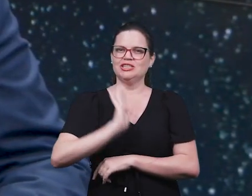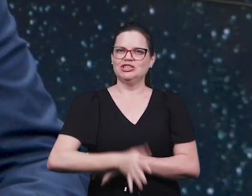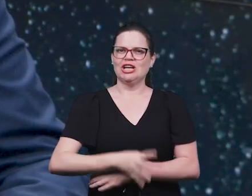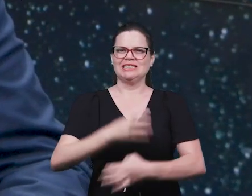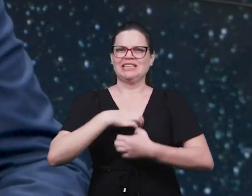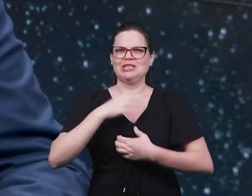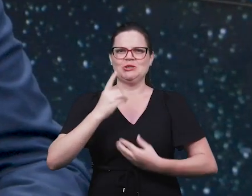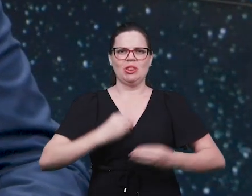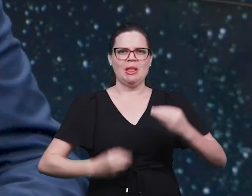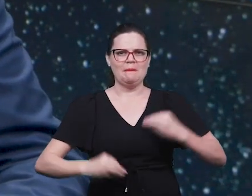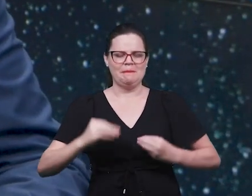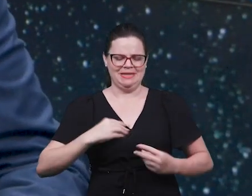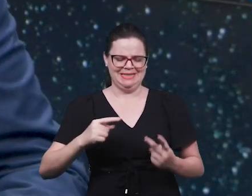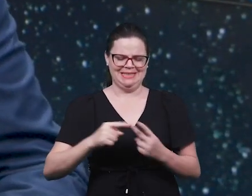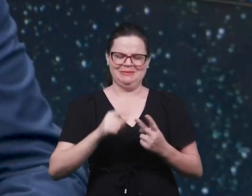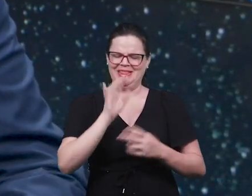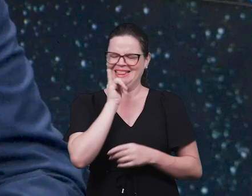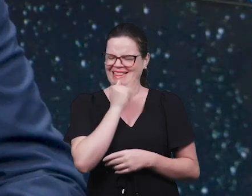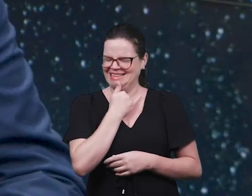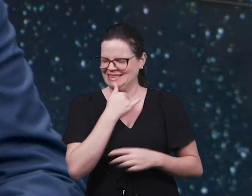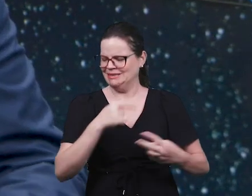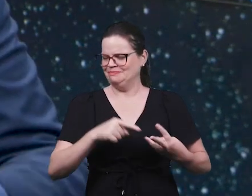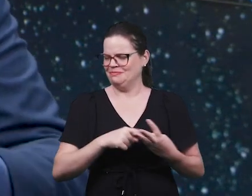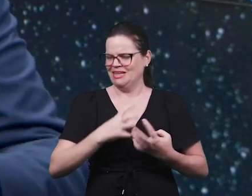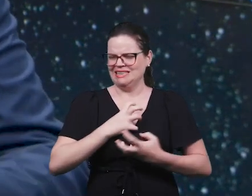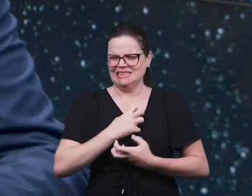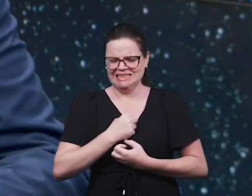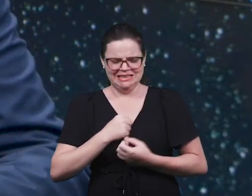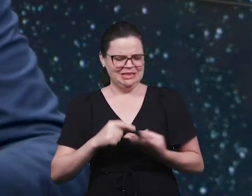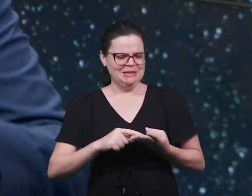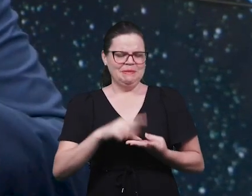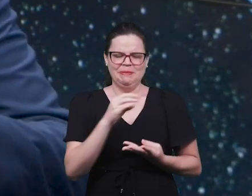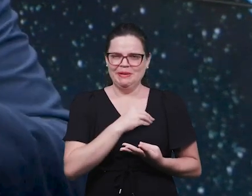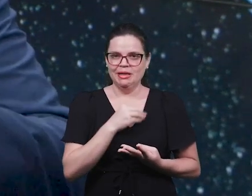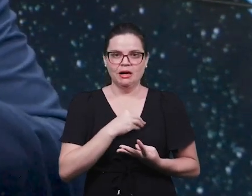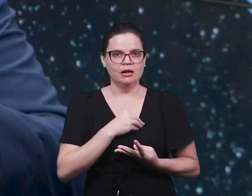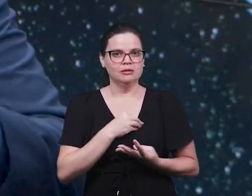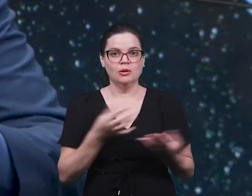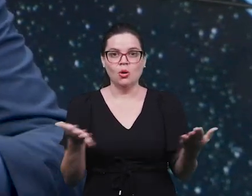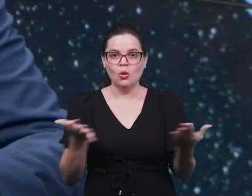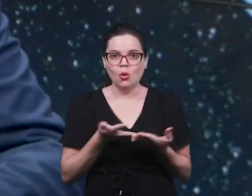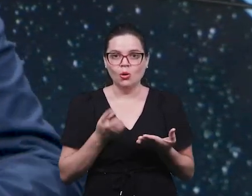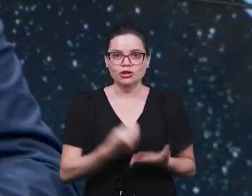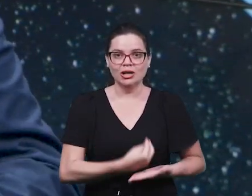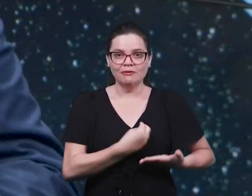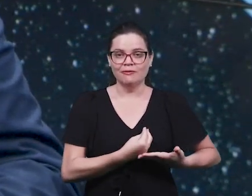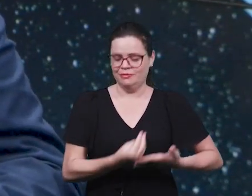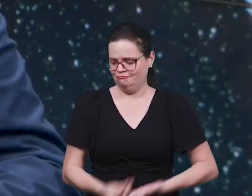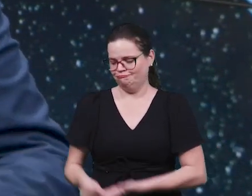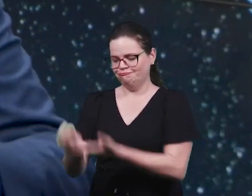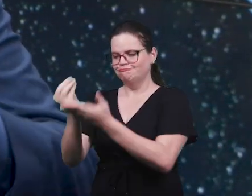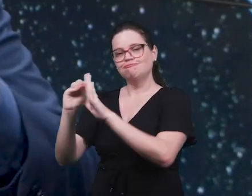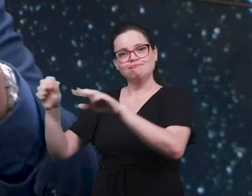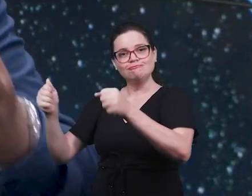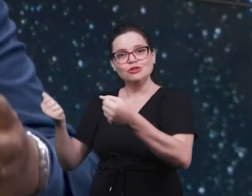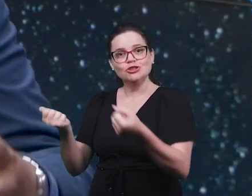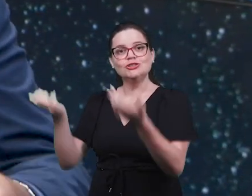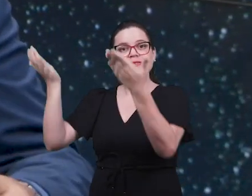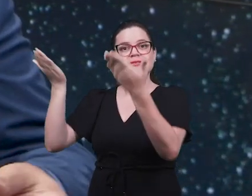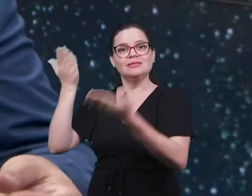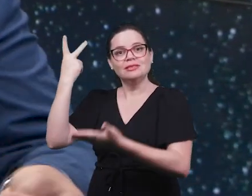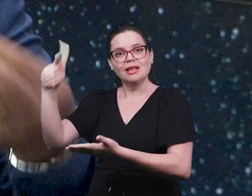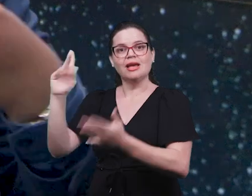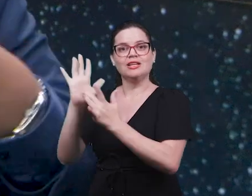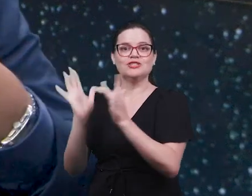da tristeza, da angústia, do pecado, do erro. Hoje, nós somos de Jesus. Glória a Deus. Nós somos o nosso